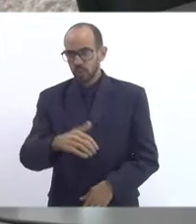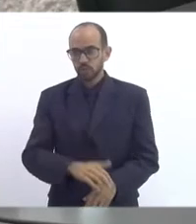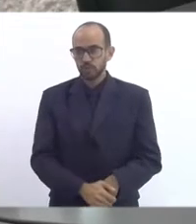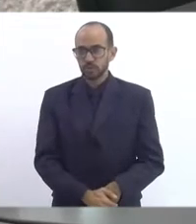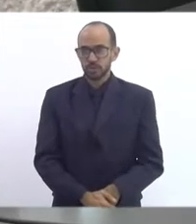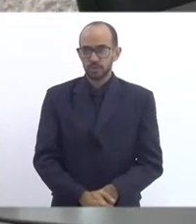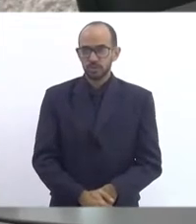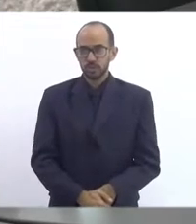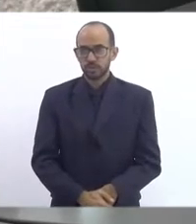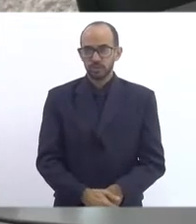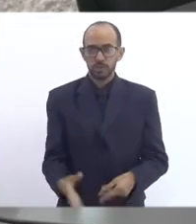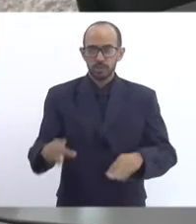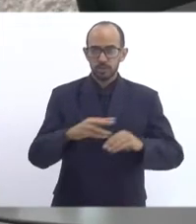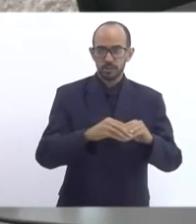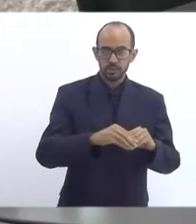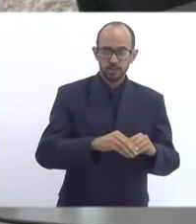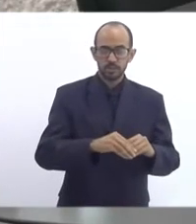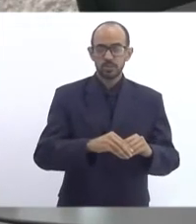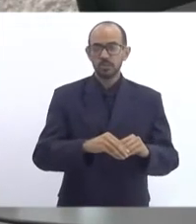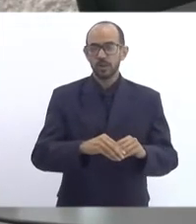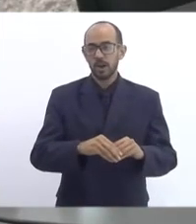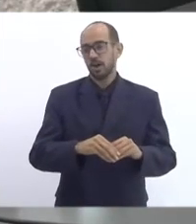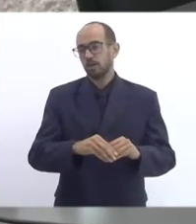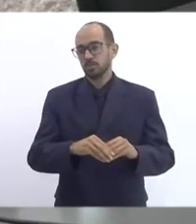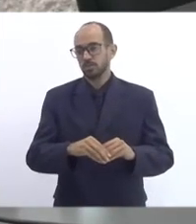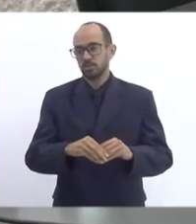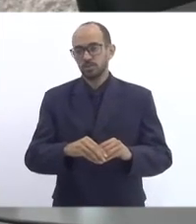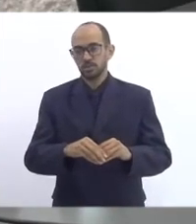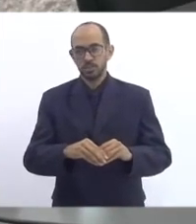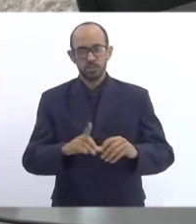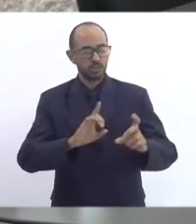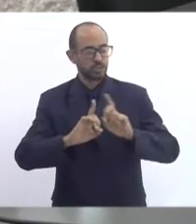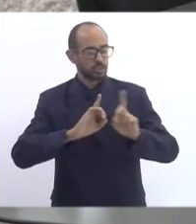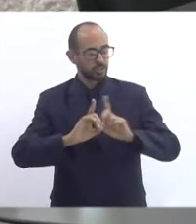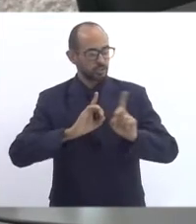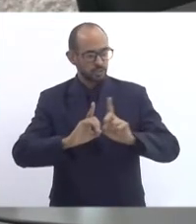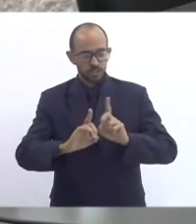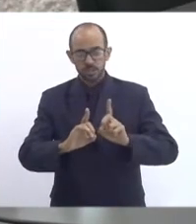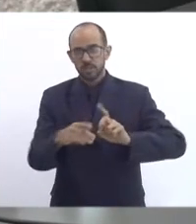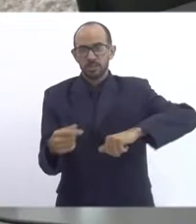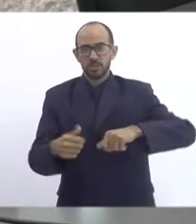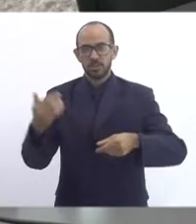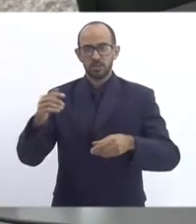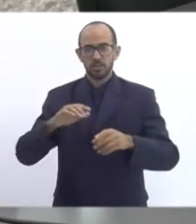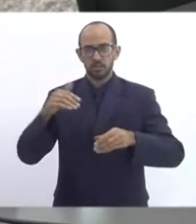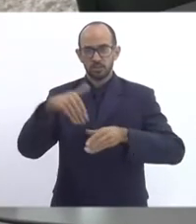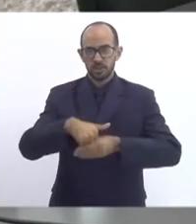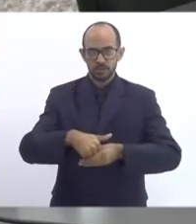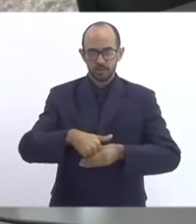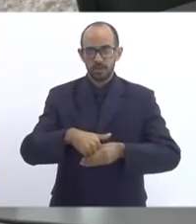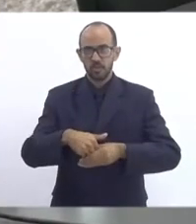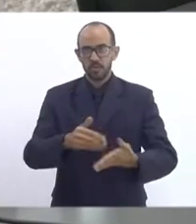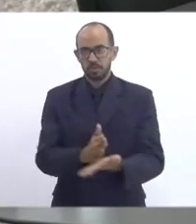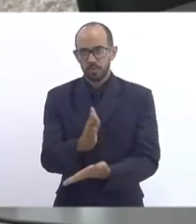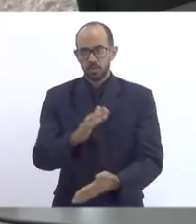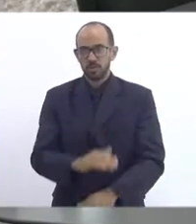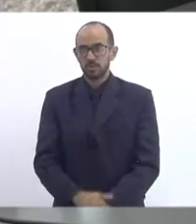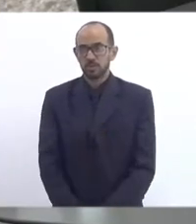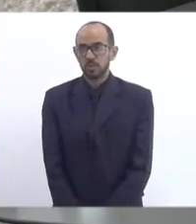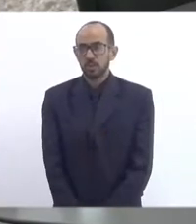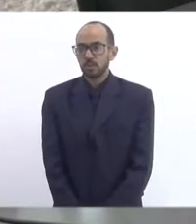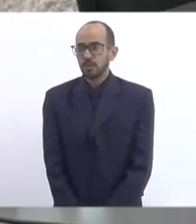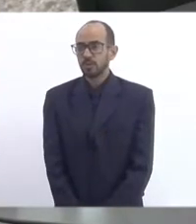projeto de lei 4057 de 21. Em discussão, em votação, aprovado. Que Daniel